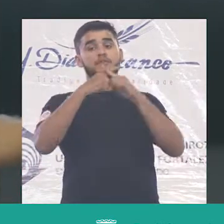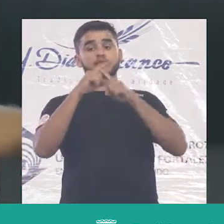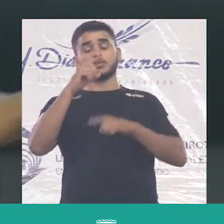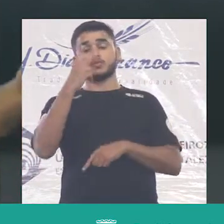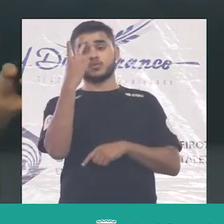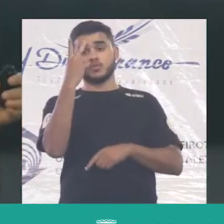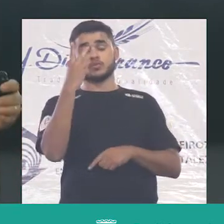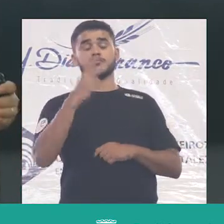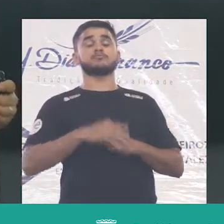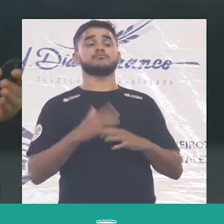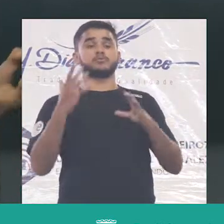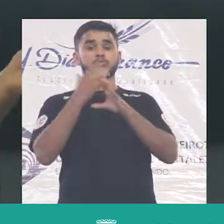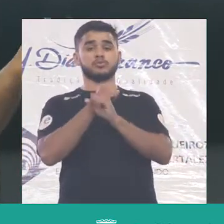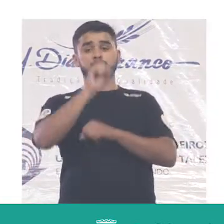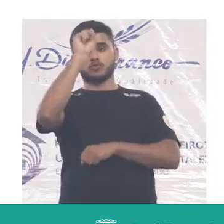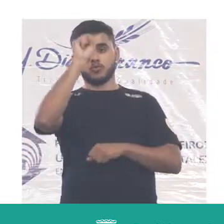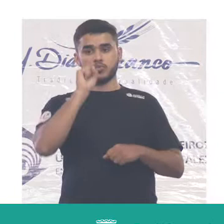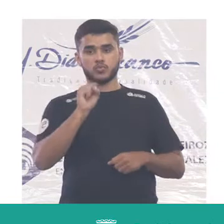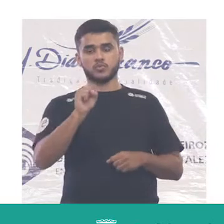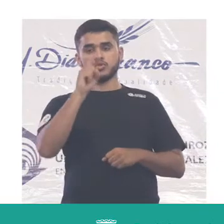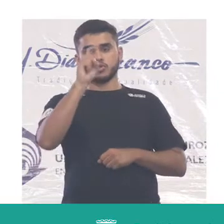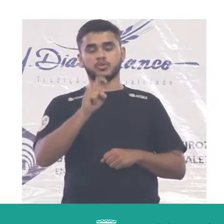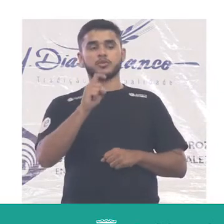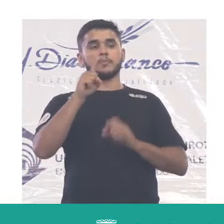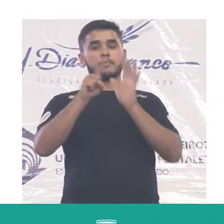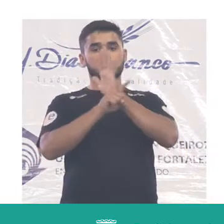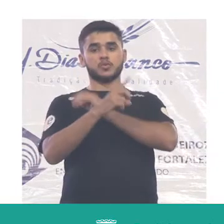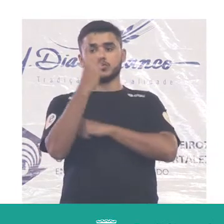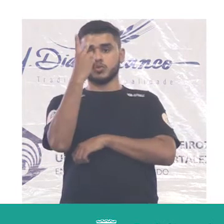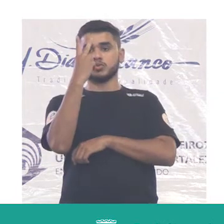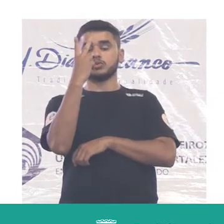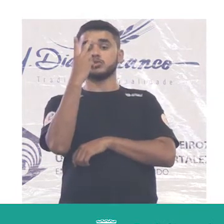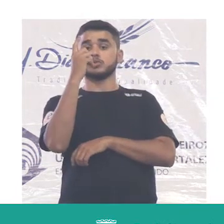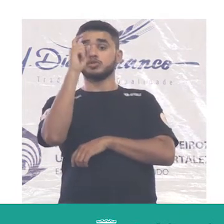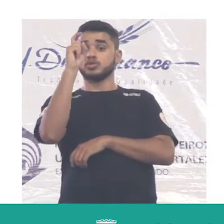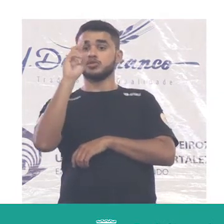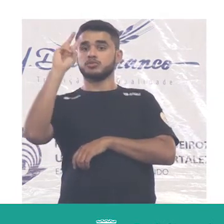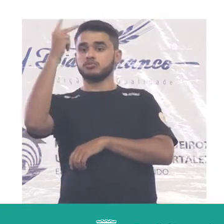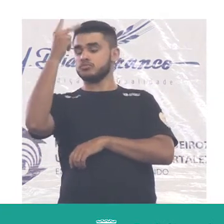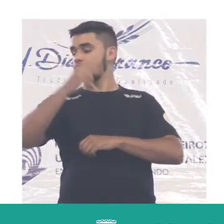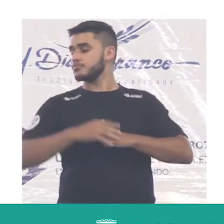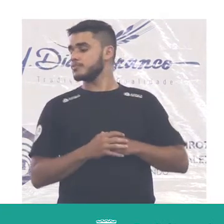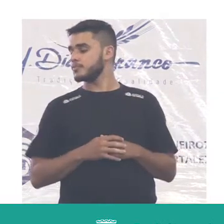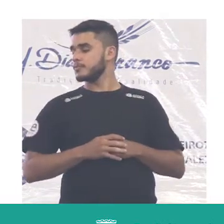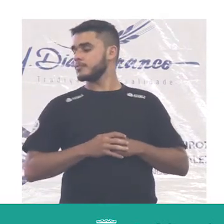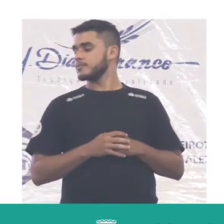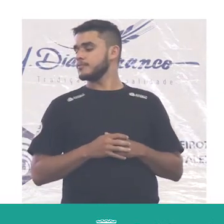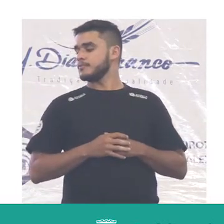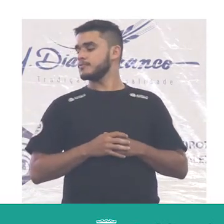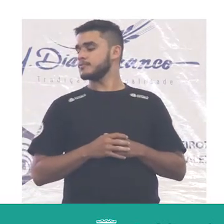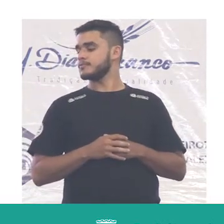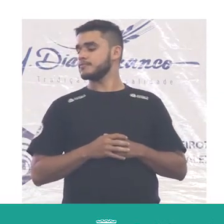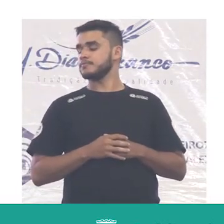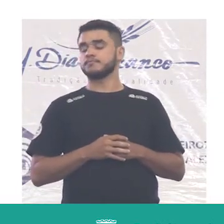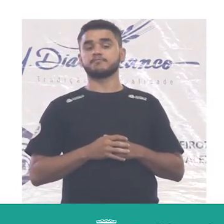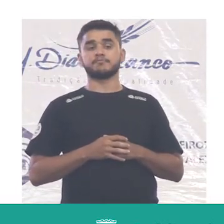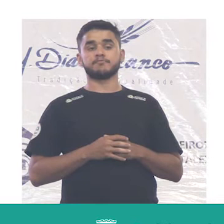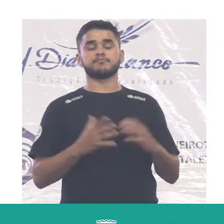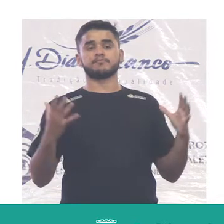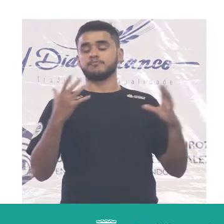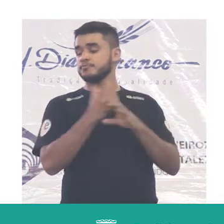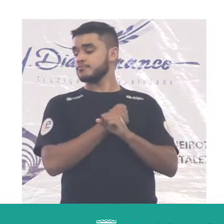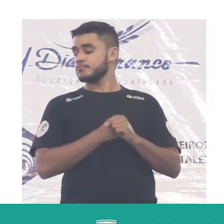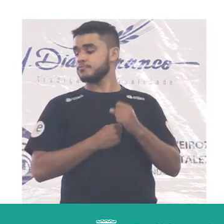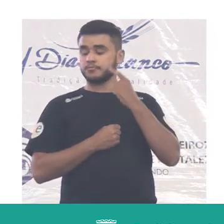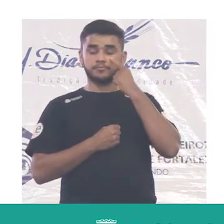ficar 8x menos 2x ao quadrado. É só aplicar a distributiva. Depois você aplica a distributiva